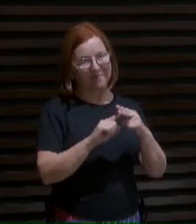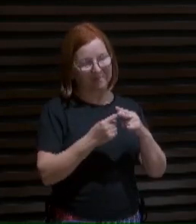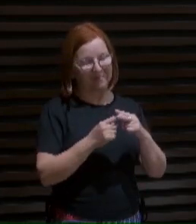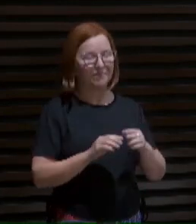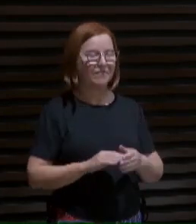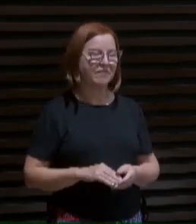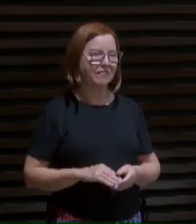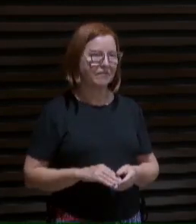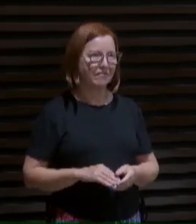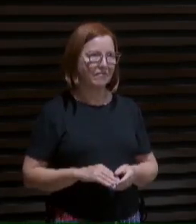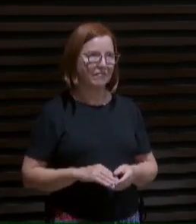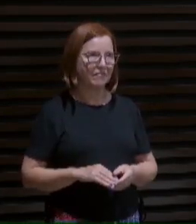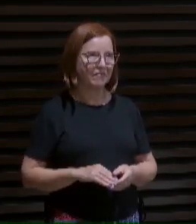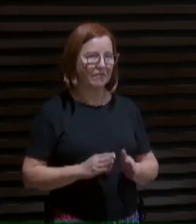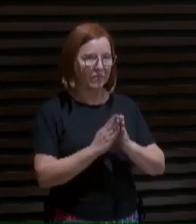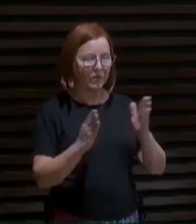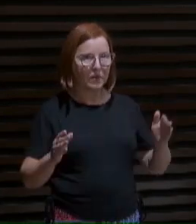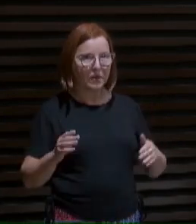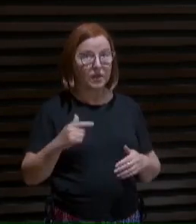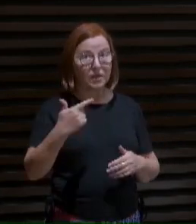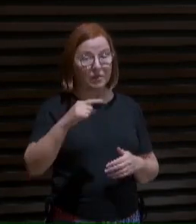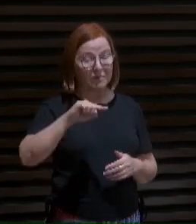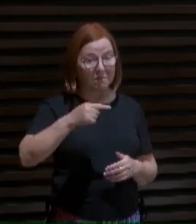Durante 2000 anos,